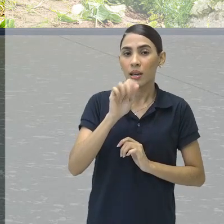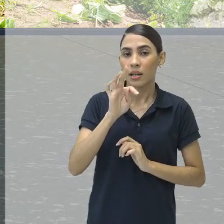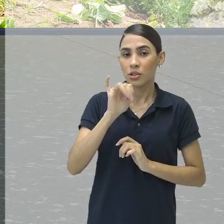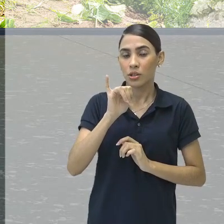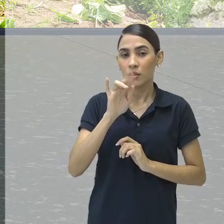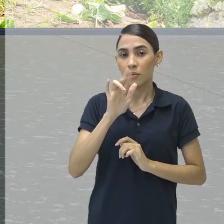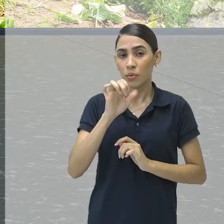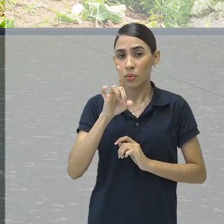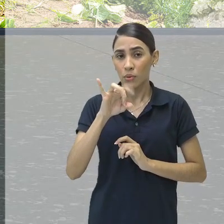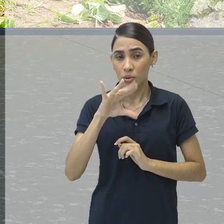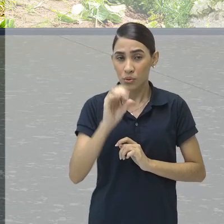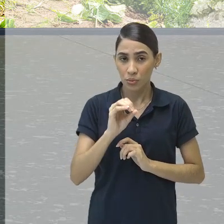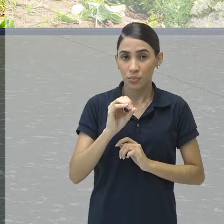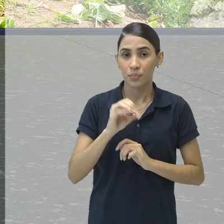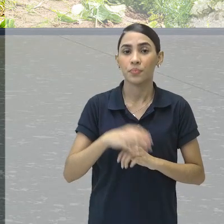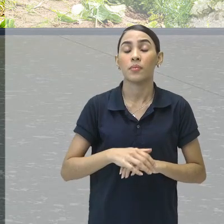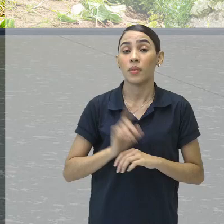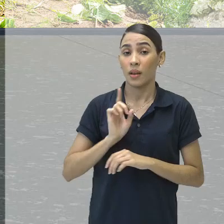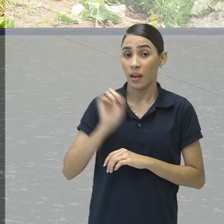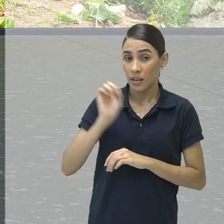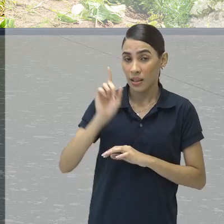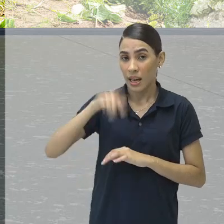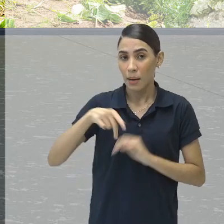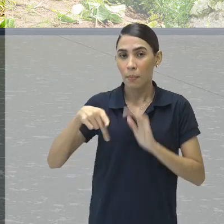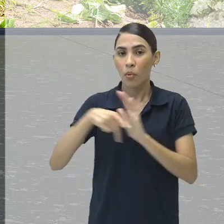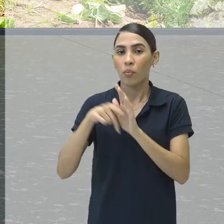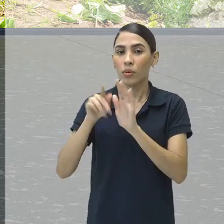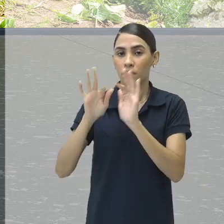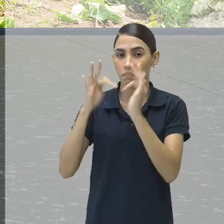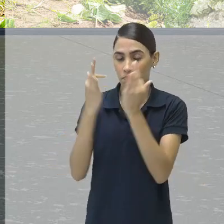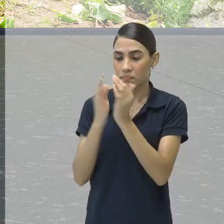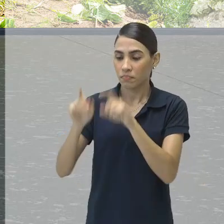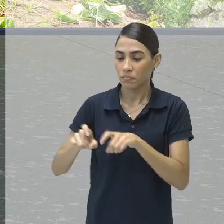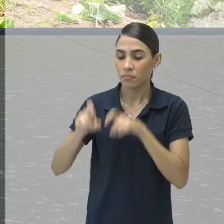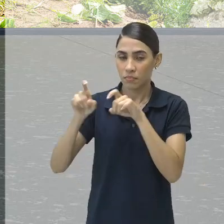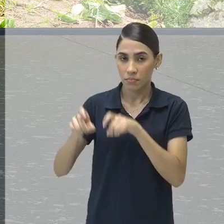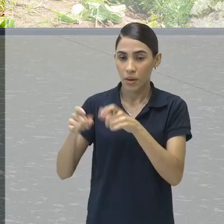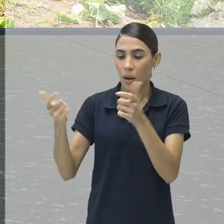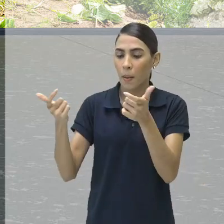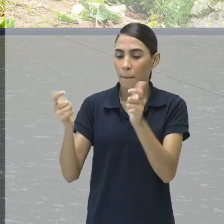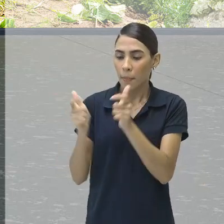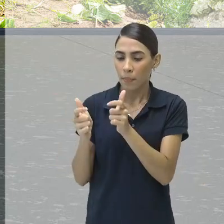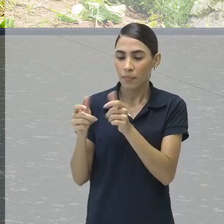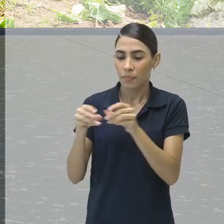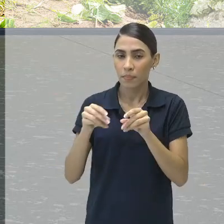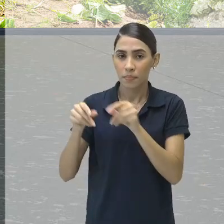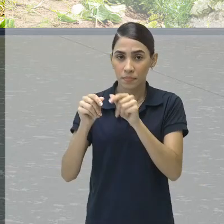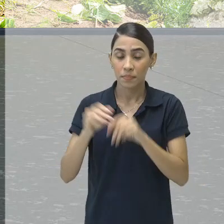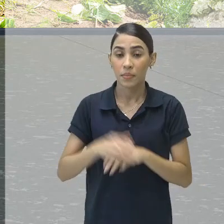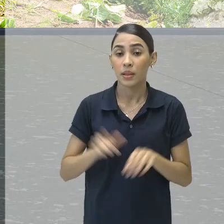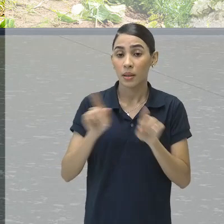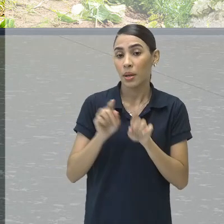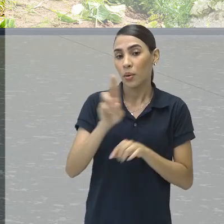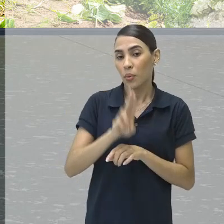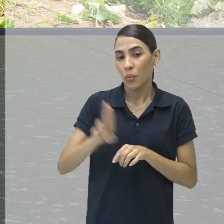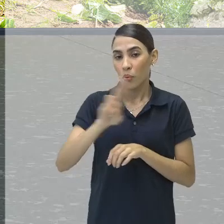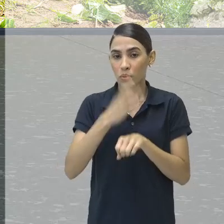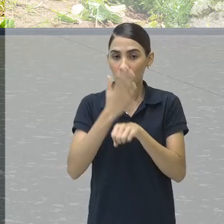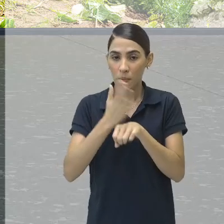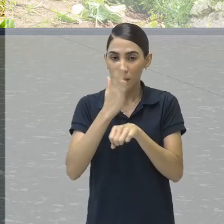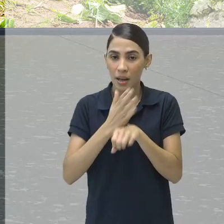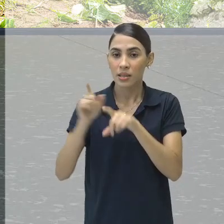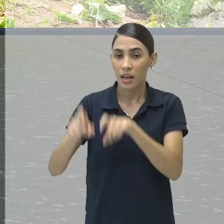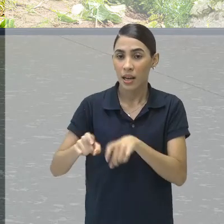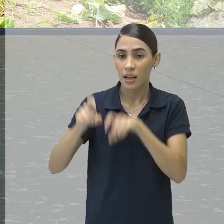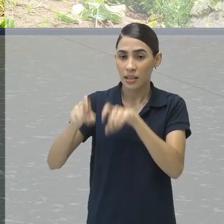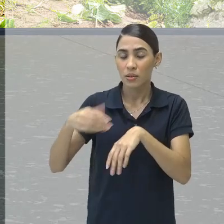agricultura familiar. São os minifúndios aqui na agricultura familiar, as pequenas propriedades. Uso também de práticas agrícolas que são